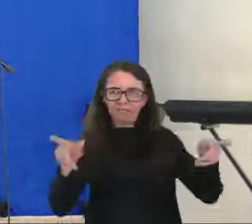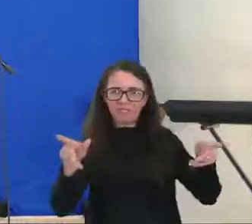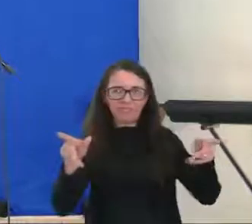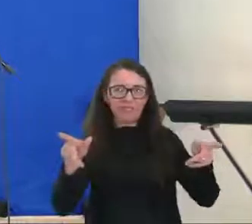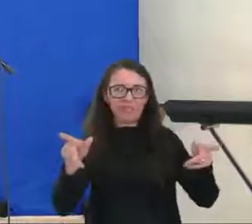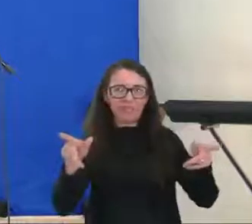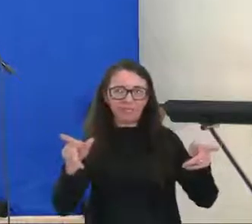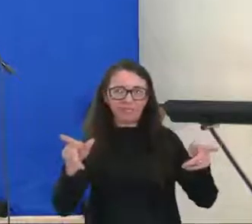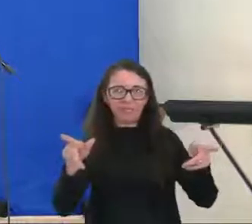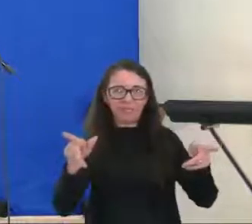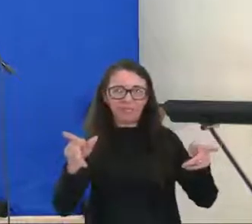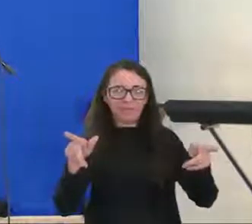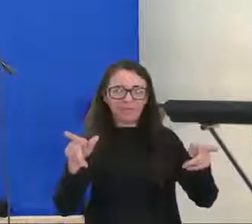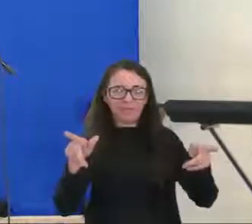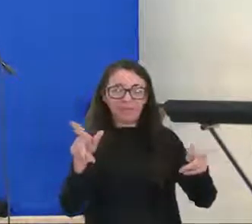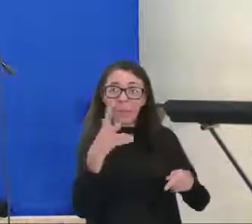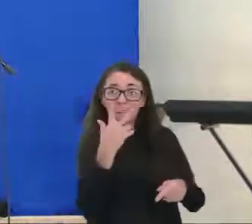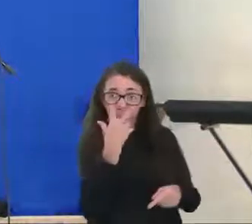nada.